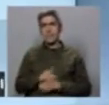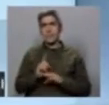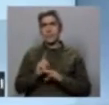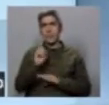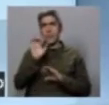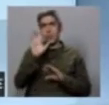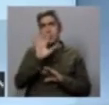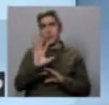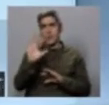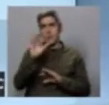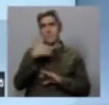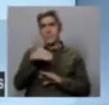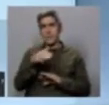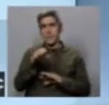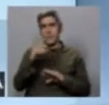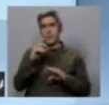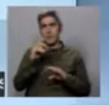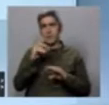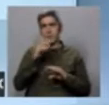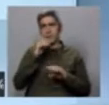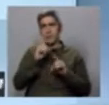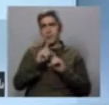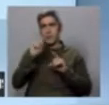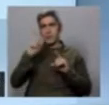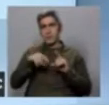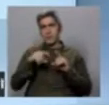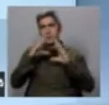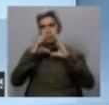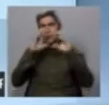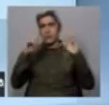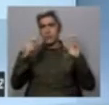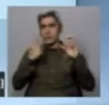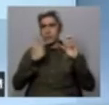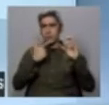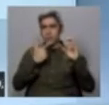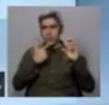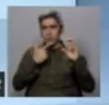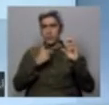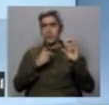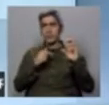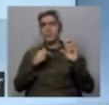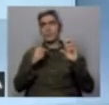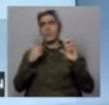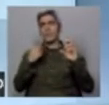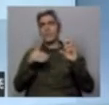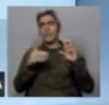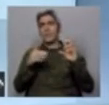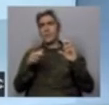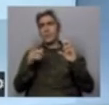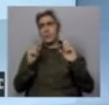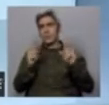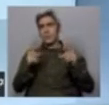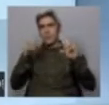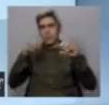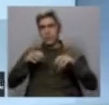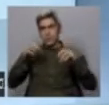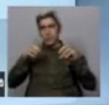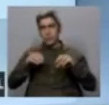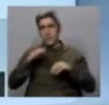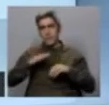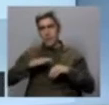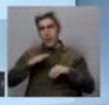vamos ter um dia, tal como em todo o território, de céu muito nublado. Vamos ter, já começaram a ocorrer períodos de chuva